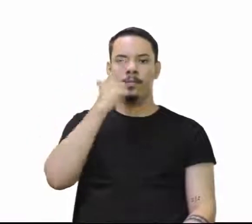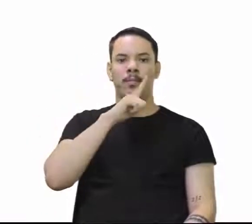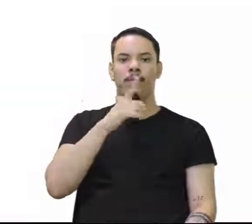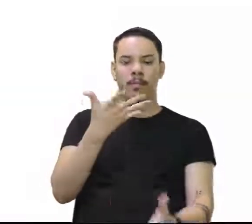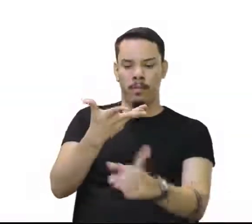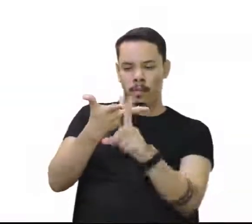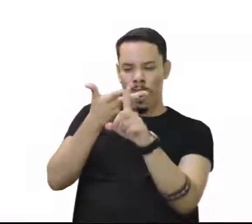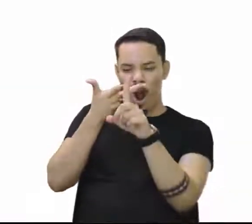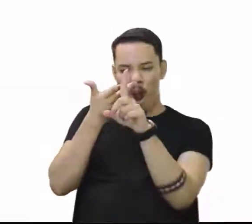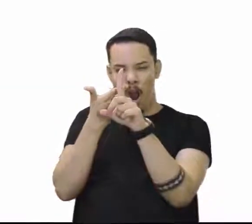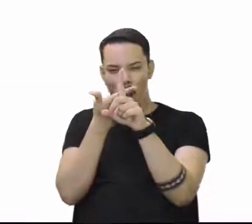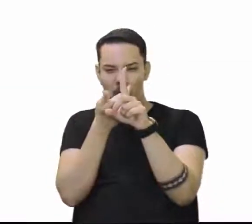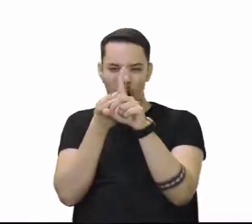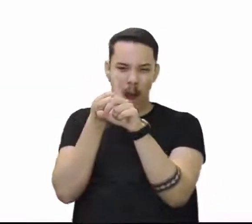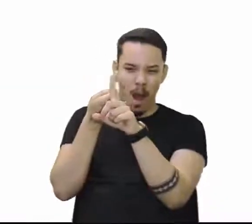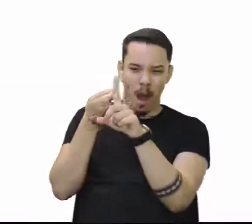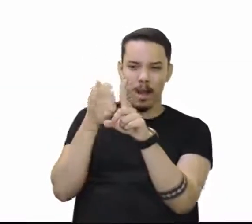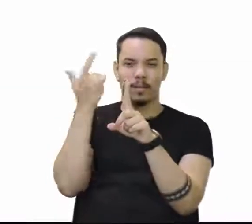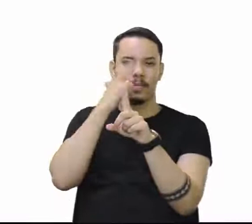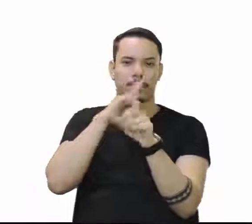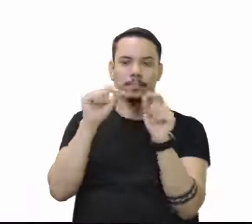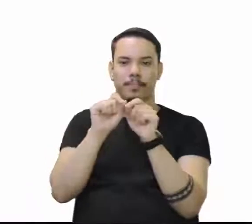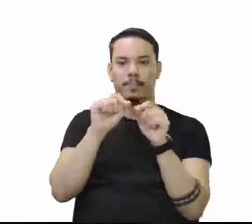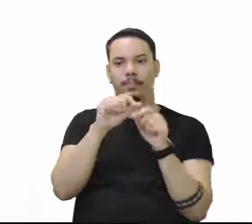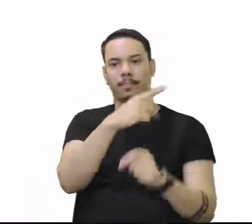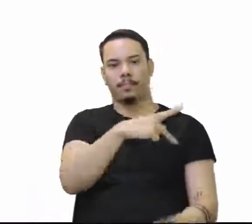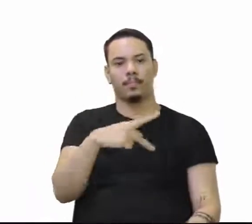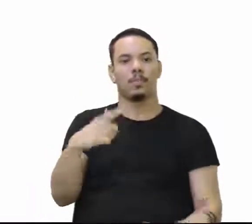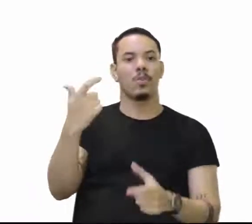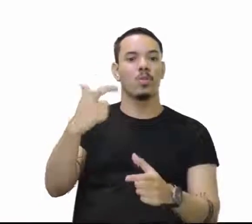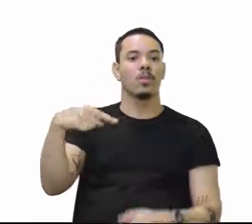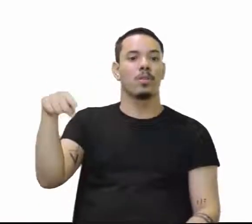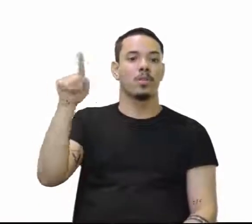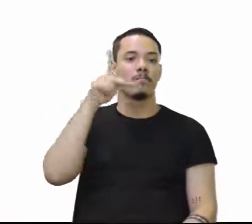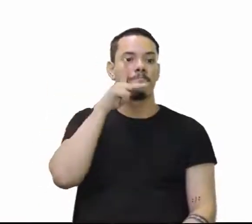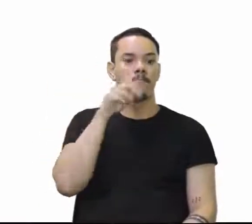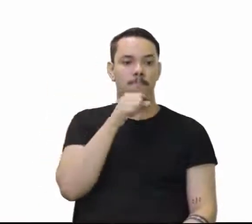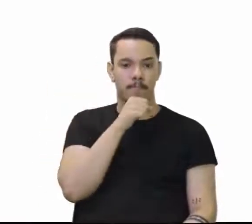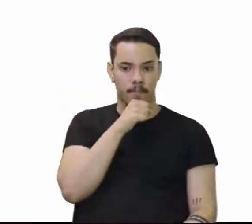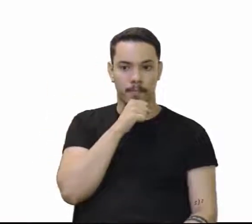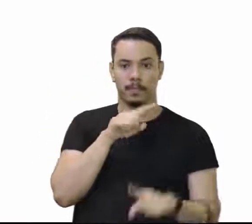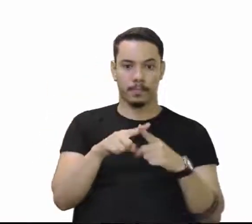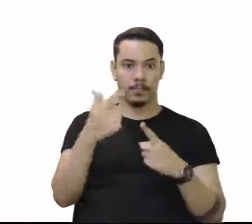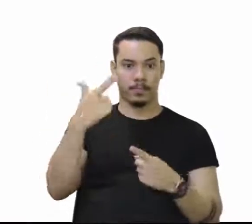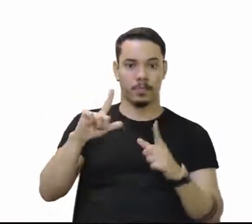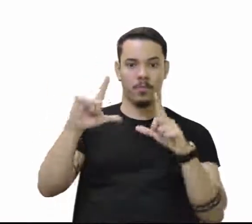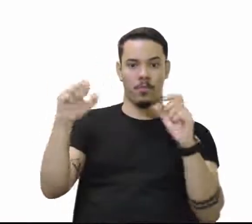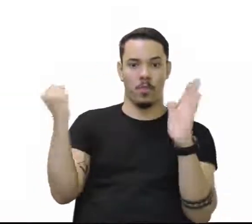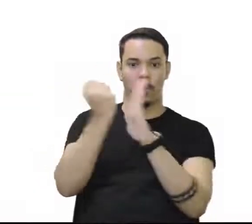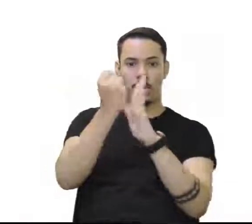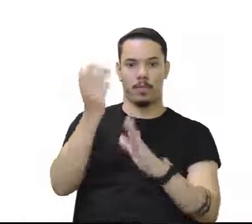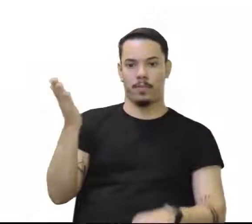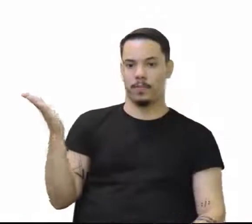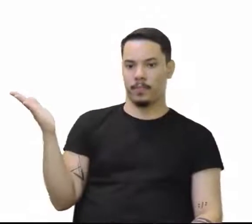E o Aloysio, então, convenceu o presidente de visitar Porto Velho. Aí, mais uma foto aí.